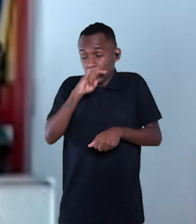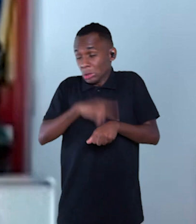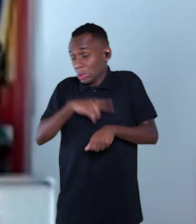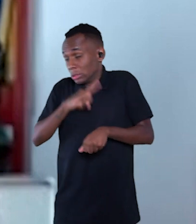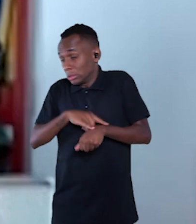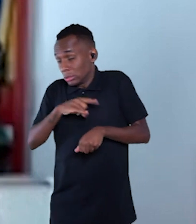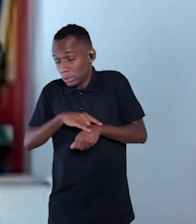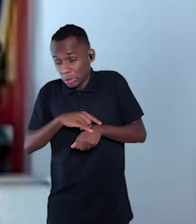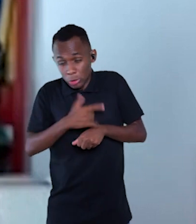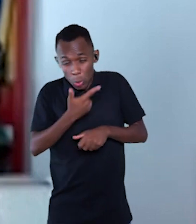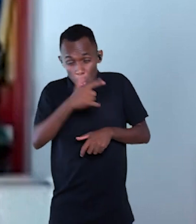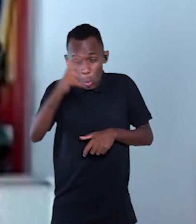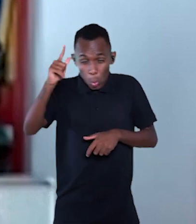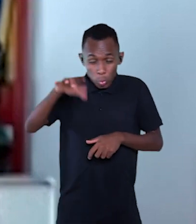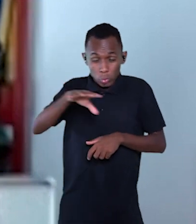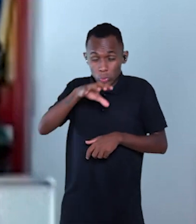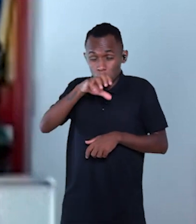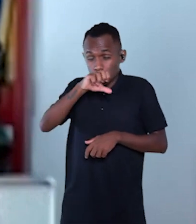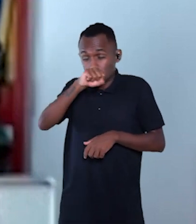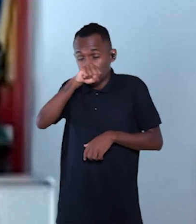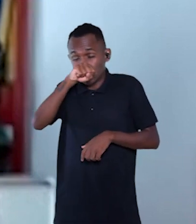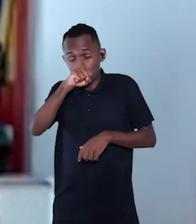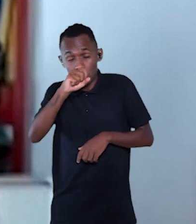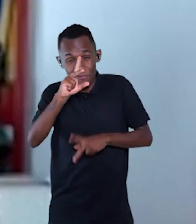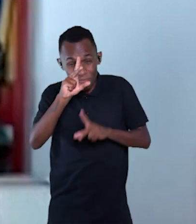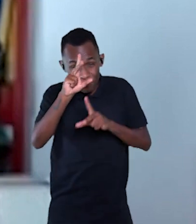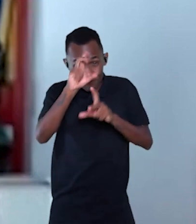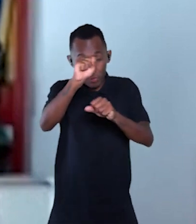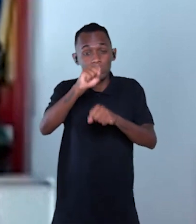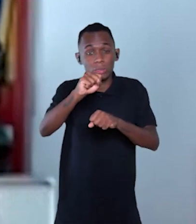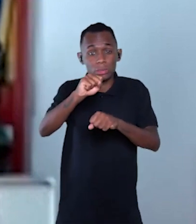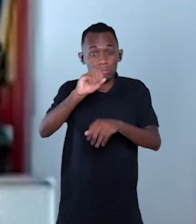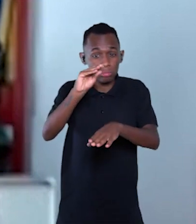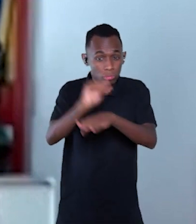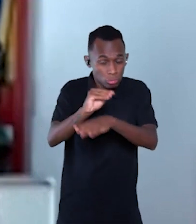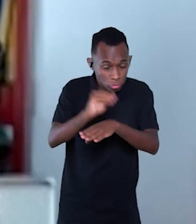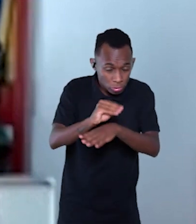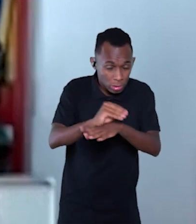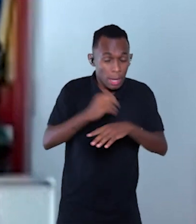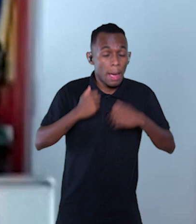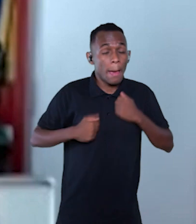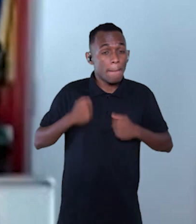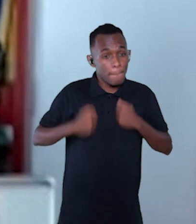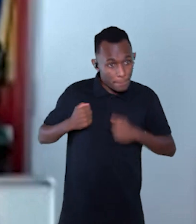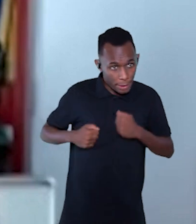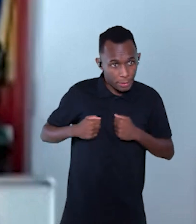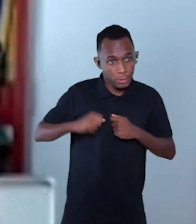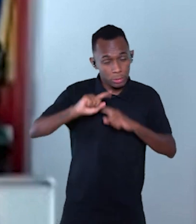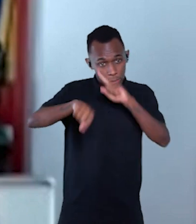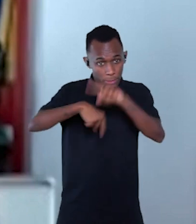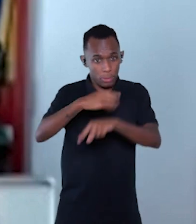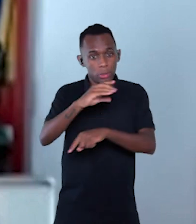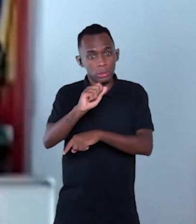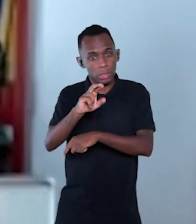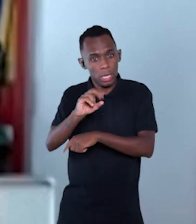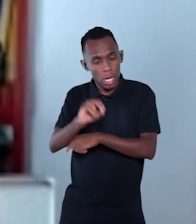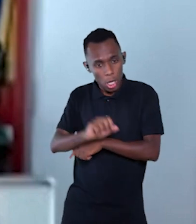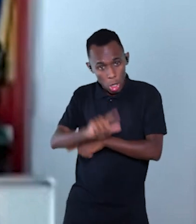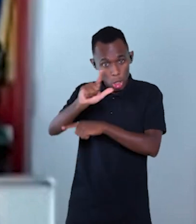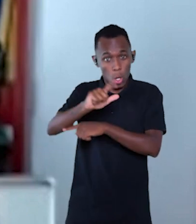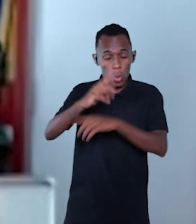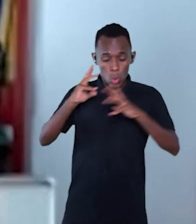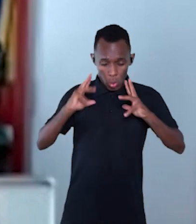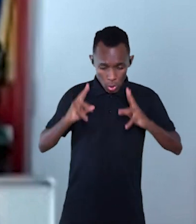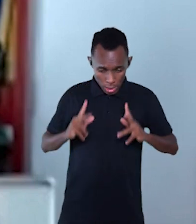cheiro de urina que se misturava a outros cheiros enquanto o ajudava a tomar um banho. Naquela tarde, enquanto Carol